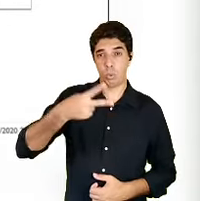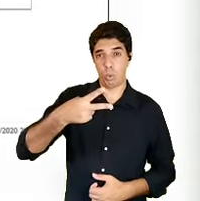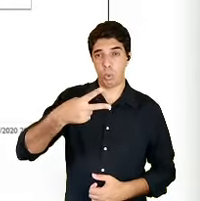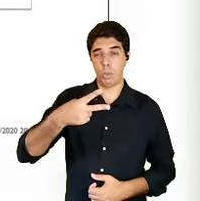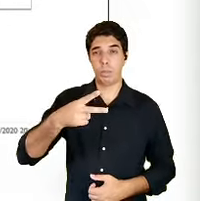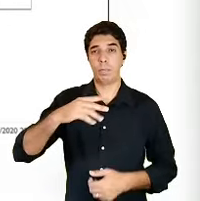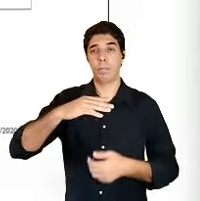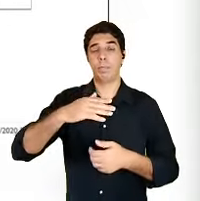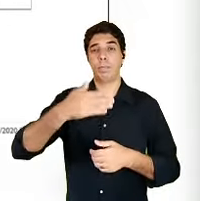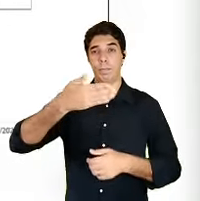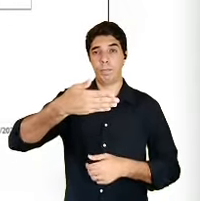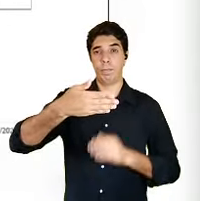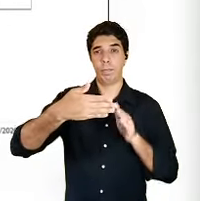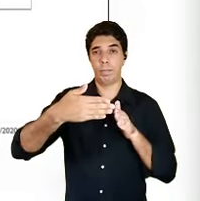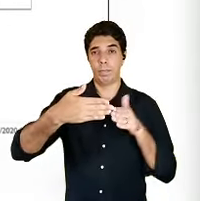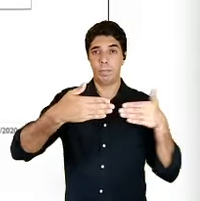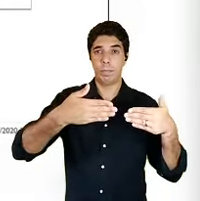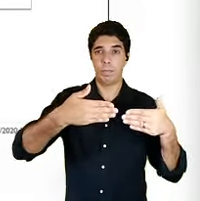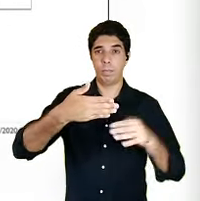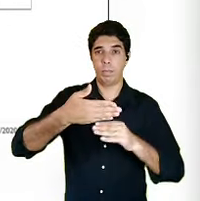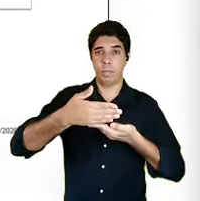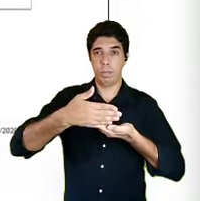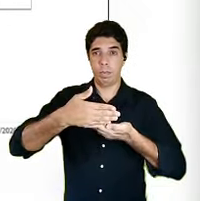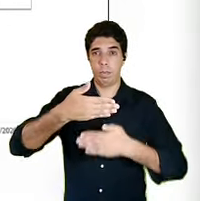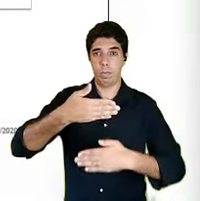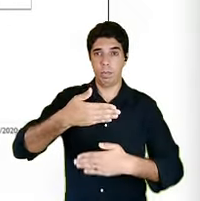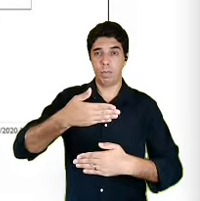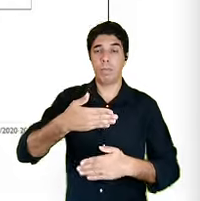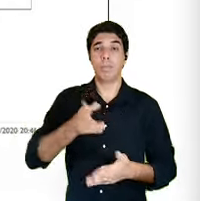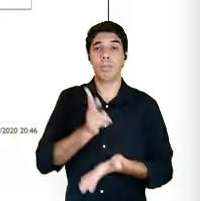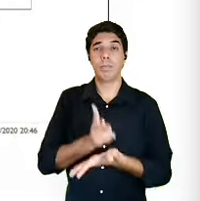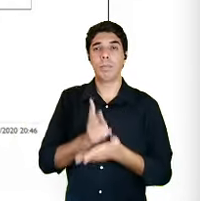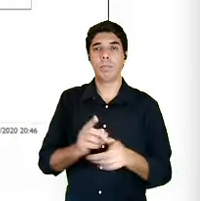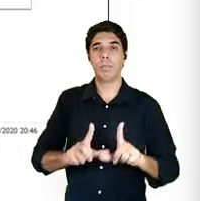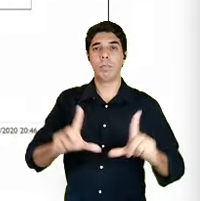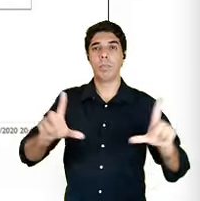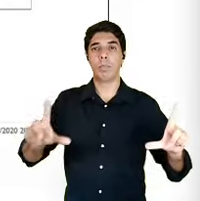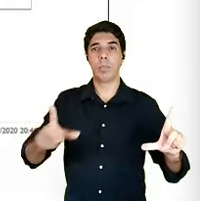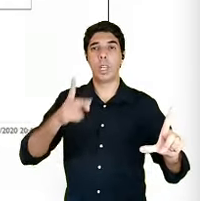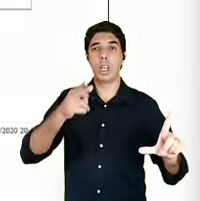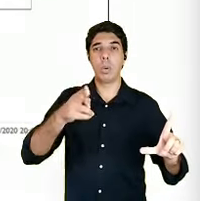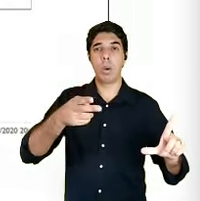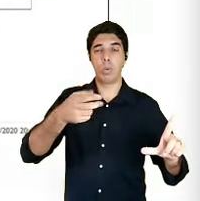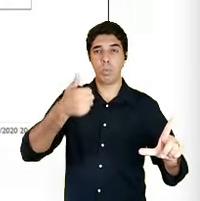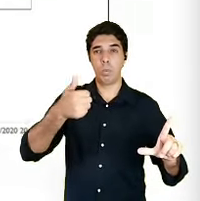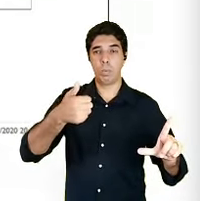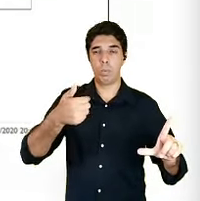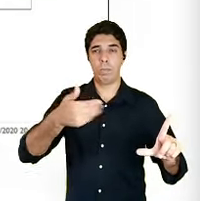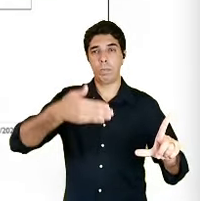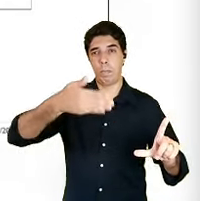perfil e horizontal devem ser rebatidos de forma que fiquem sendo representados sempre no mesmo plano que o plano